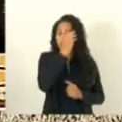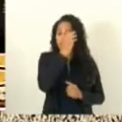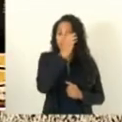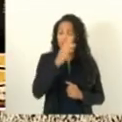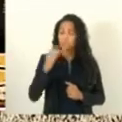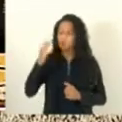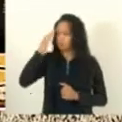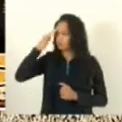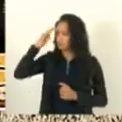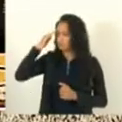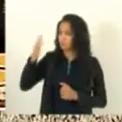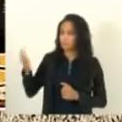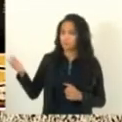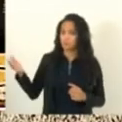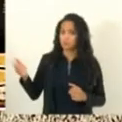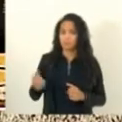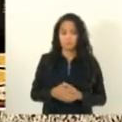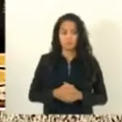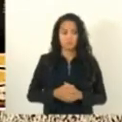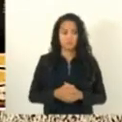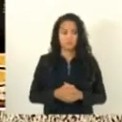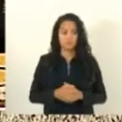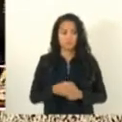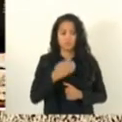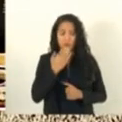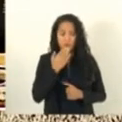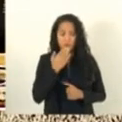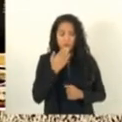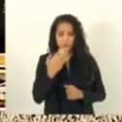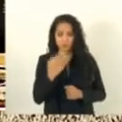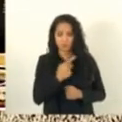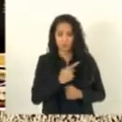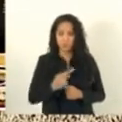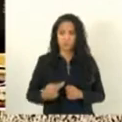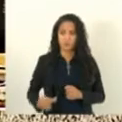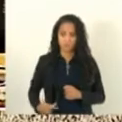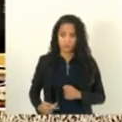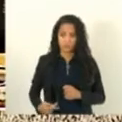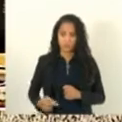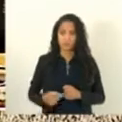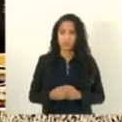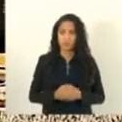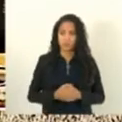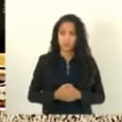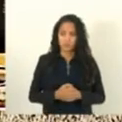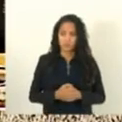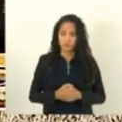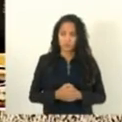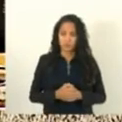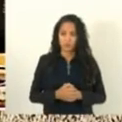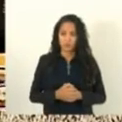Eles entenderam. Peço vênia, senhor presidente. Pois não, deputada Janete. Para poder